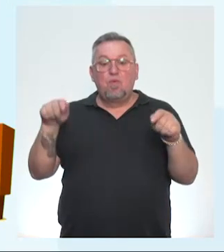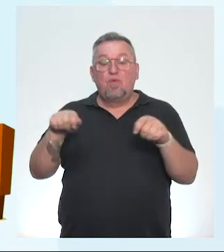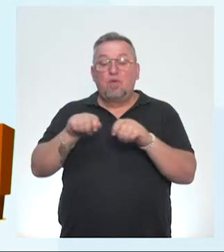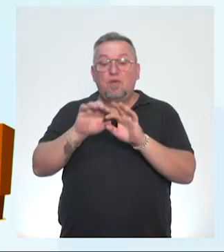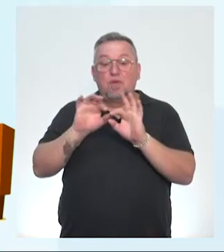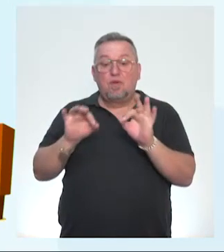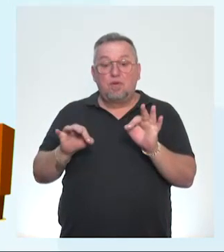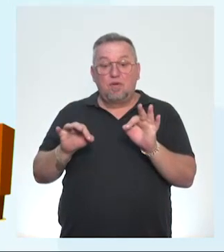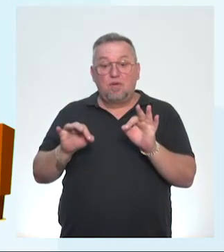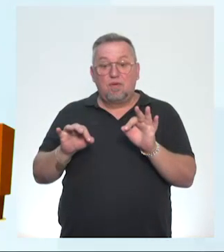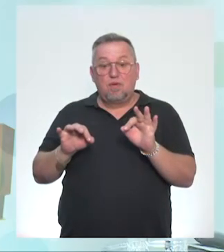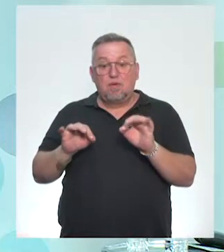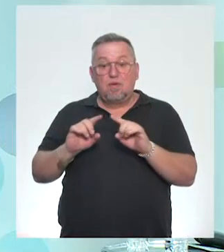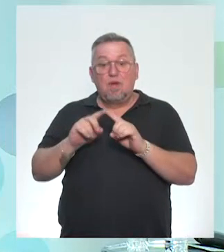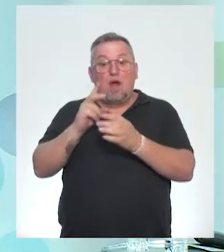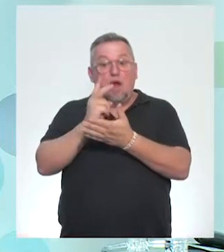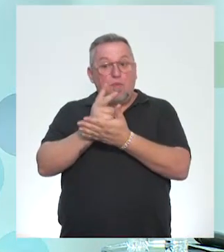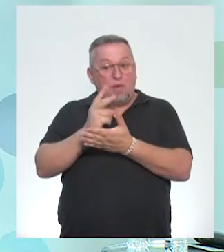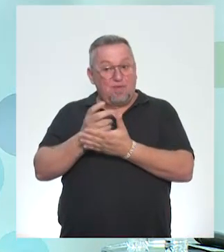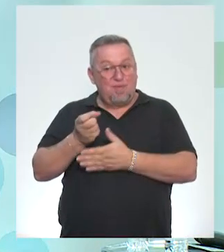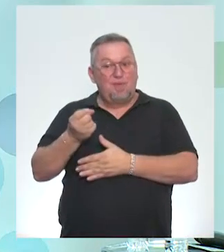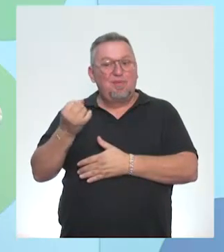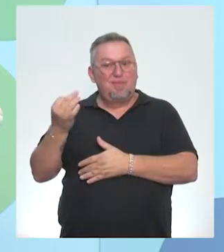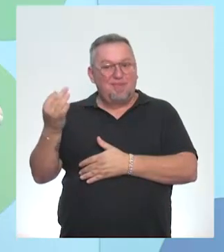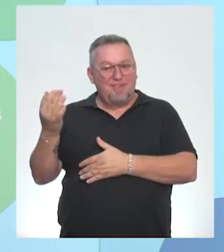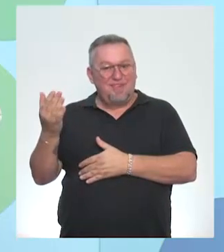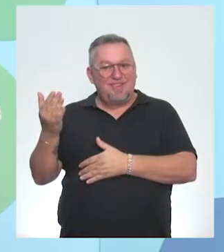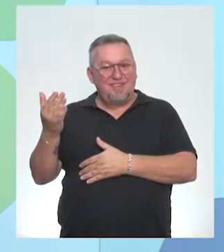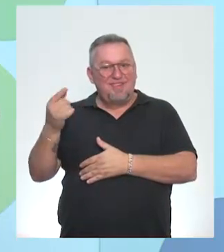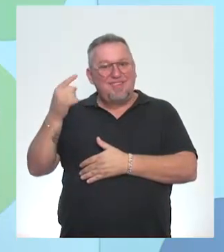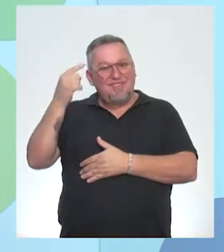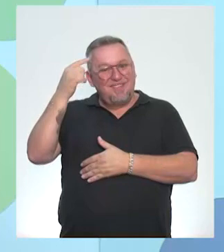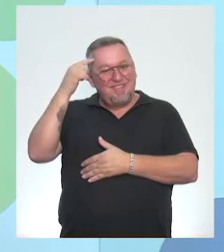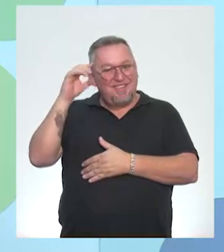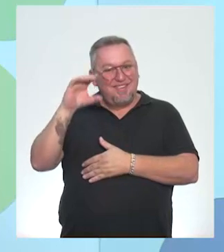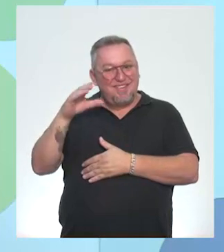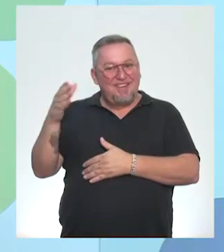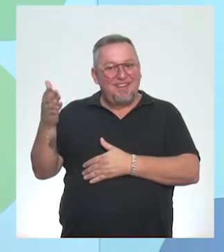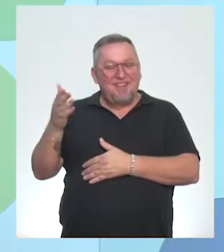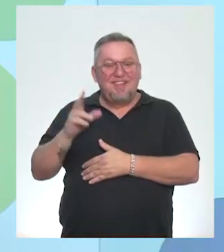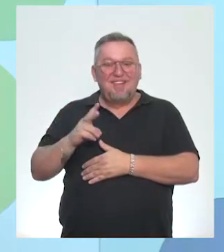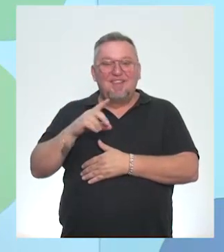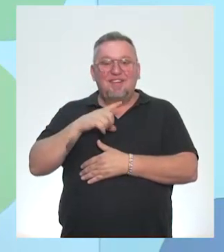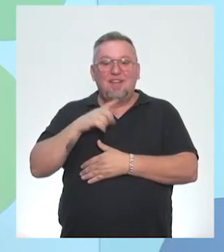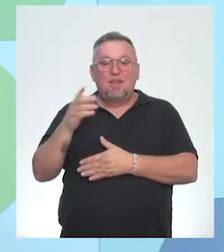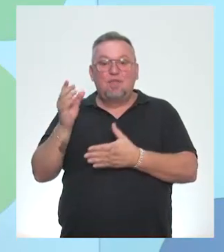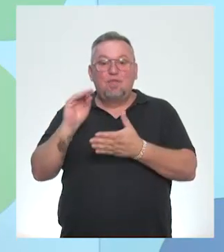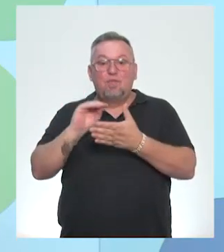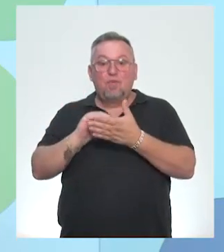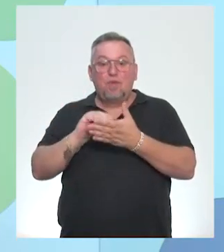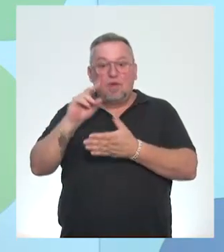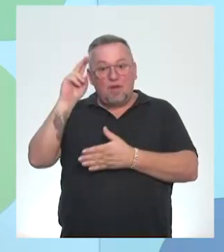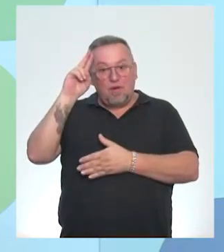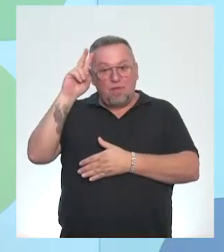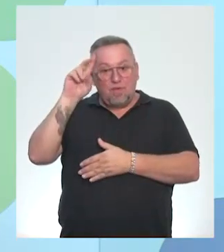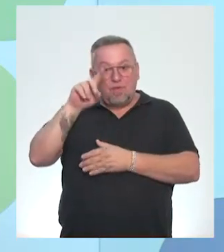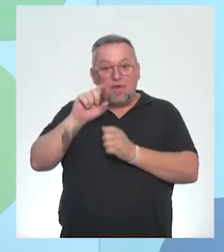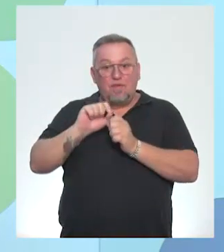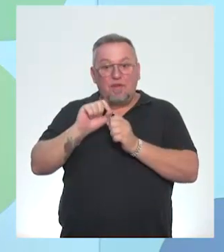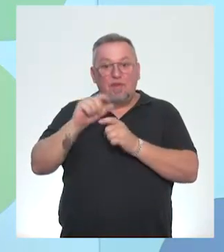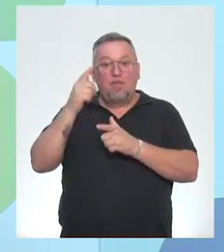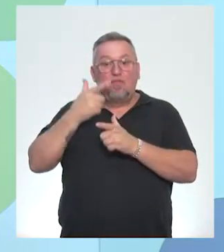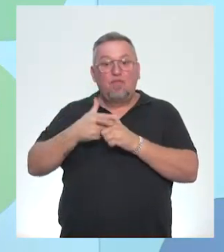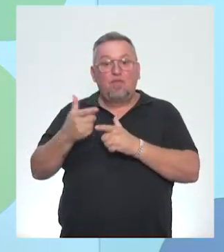simplificar e cortar a mesma quantidade. Eu acabei de pensar nisso. A gente sempre tem que pôr, lembrando que você está fazendo